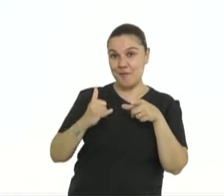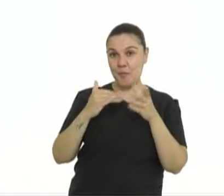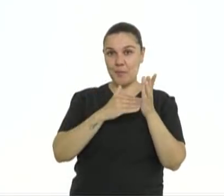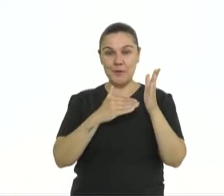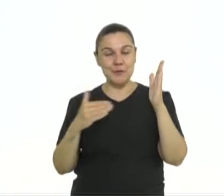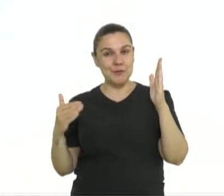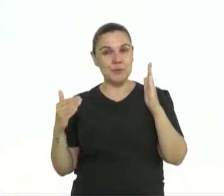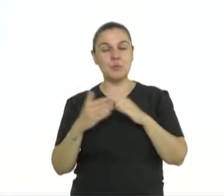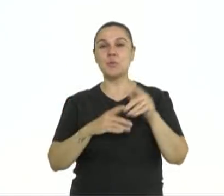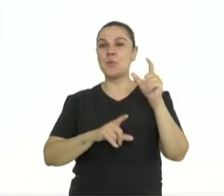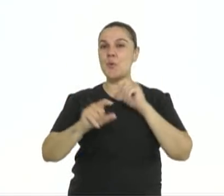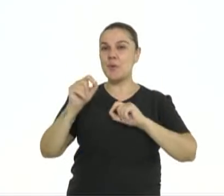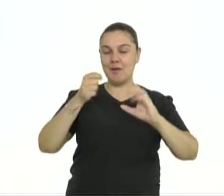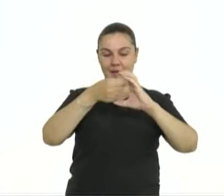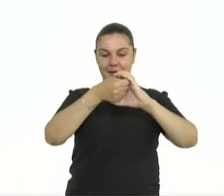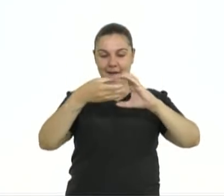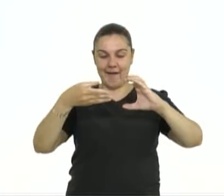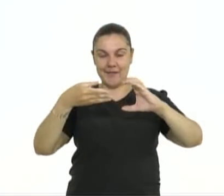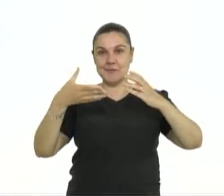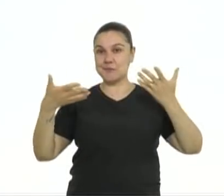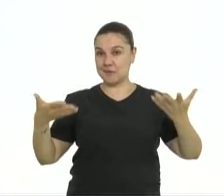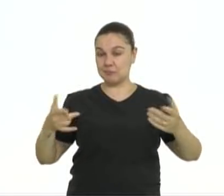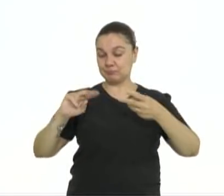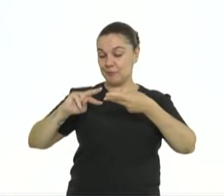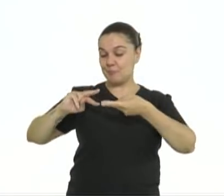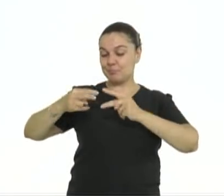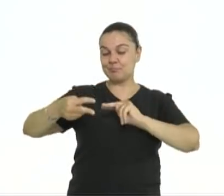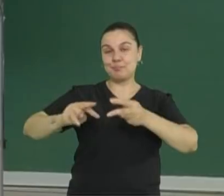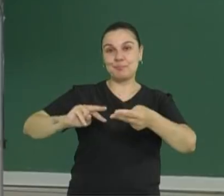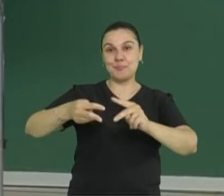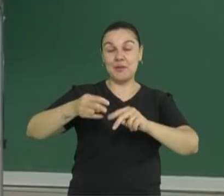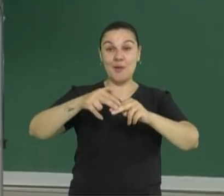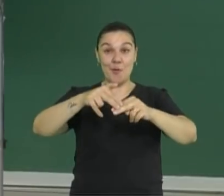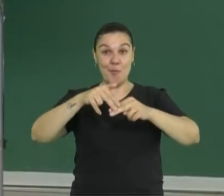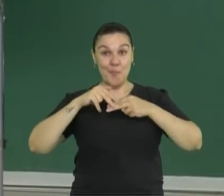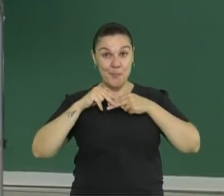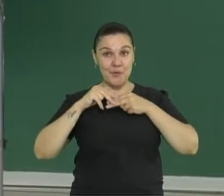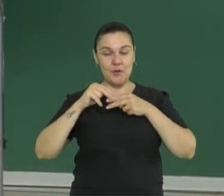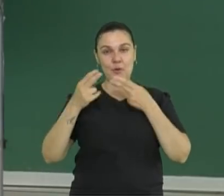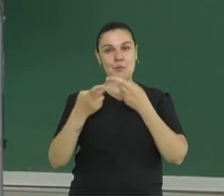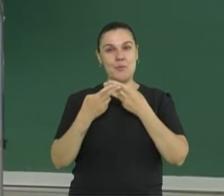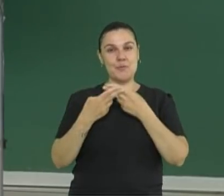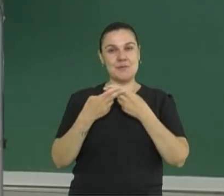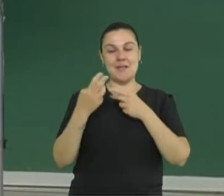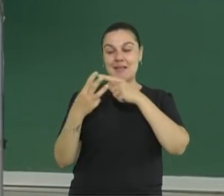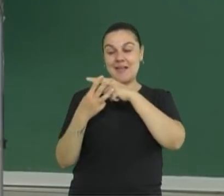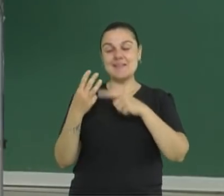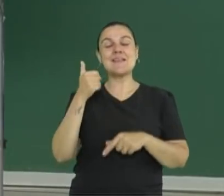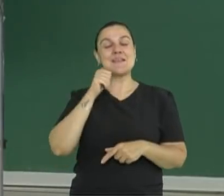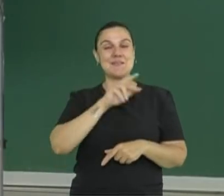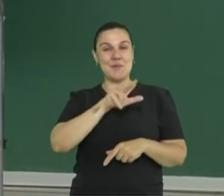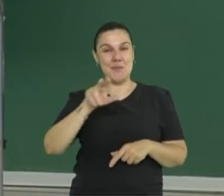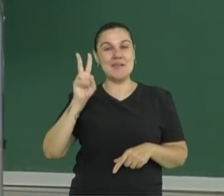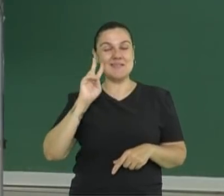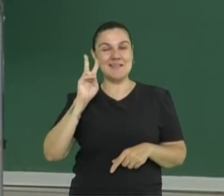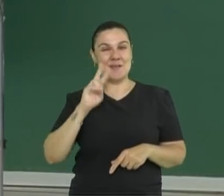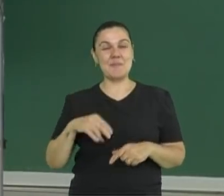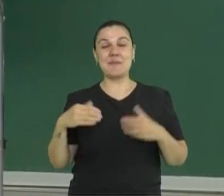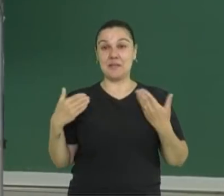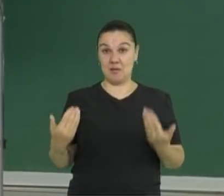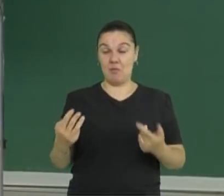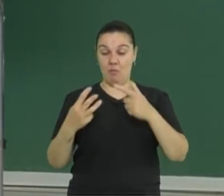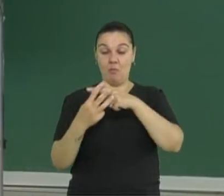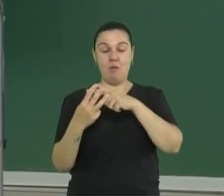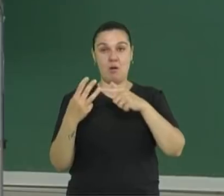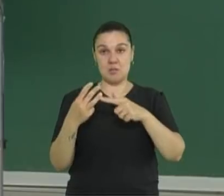que determinam o quê? As características hereditárias. Por isso que eu usei o exemplo daquelas 3 irmãs. Embora elas